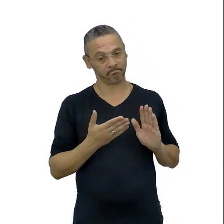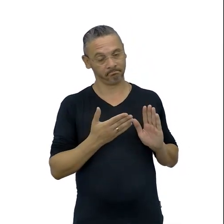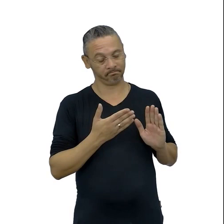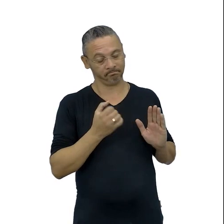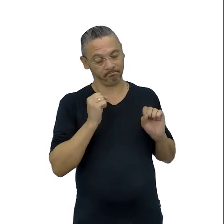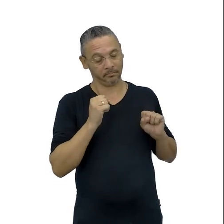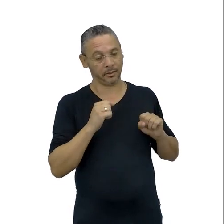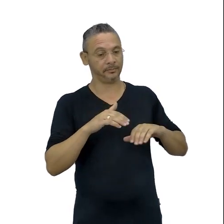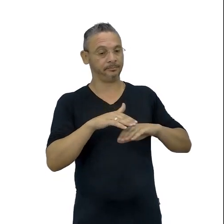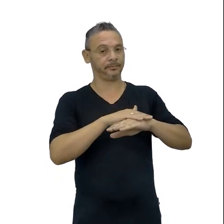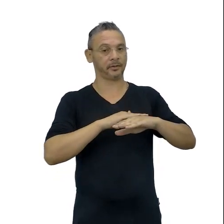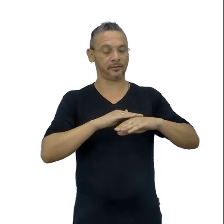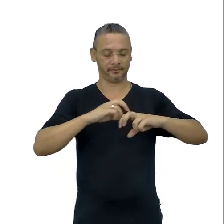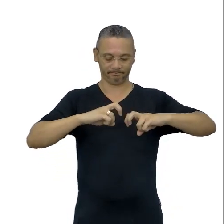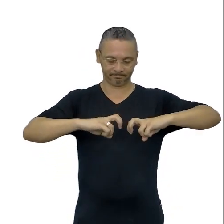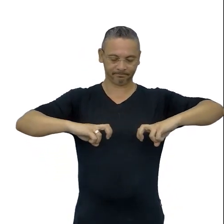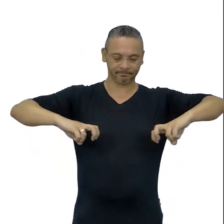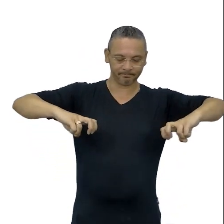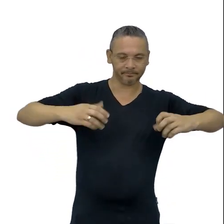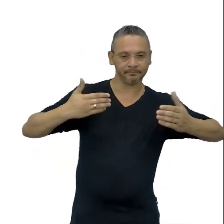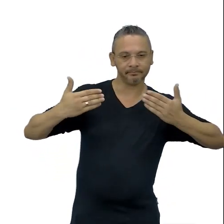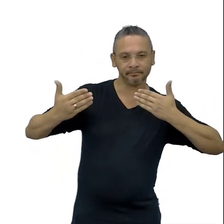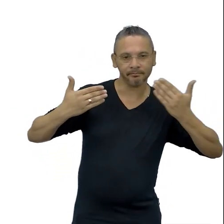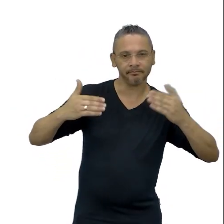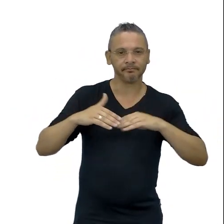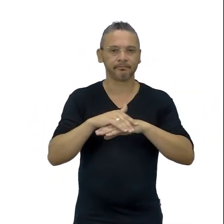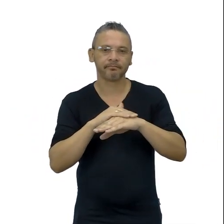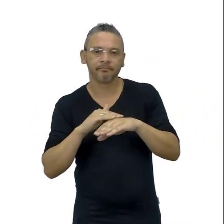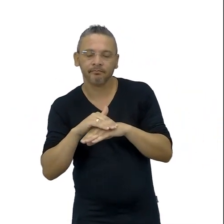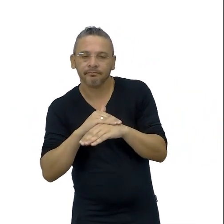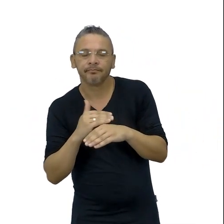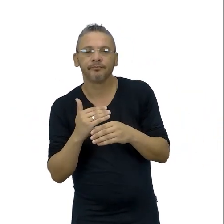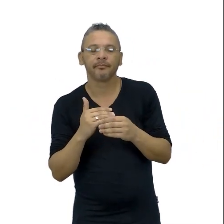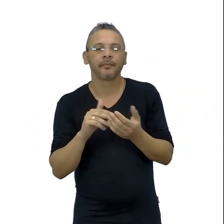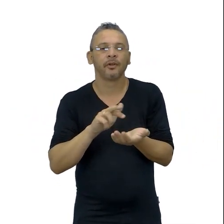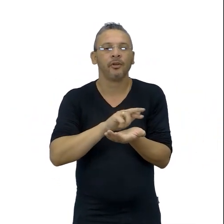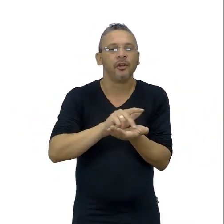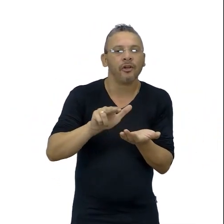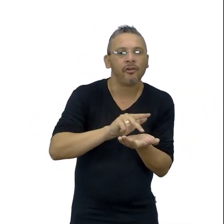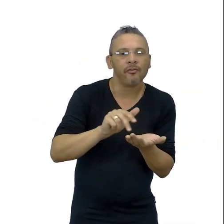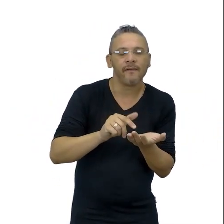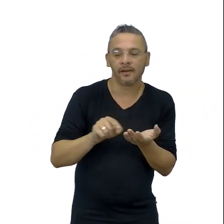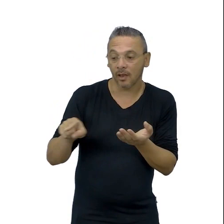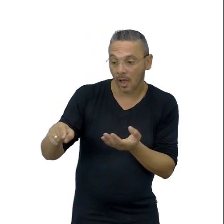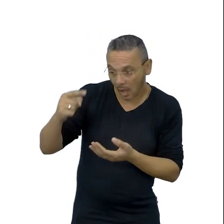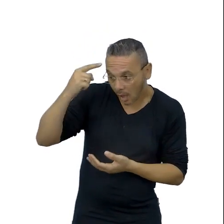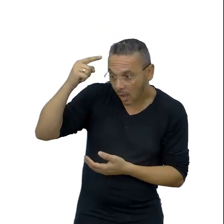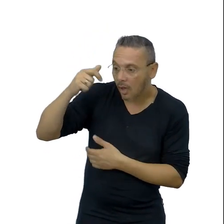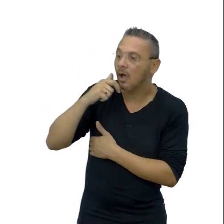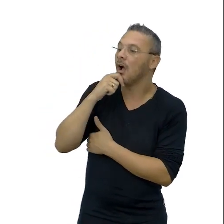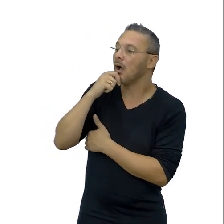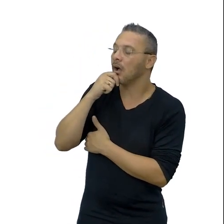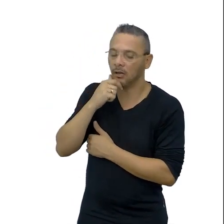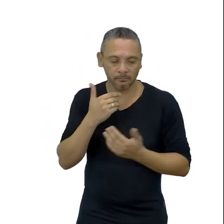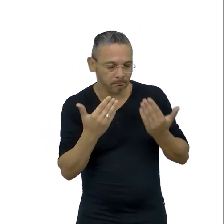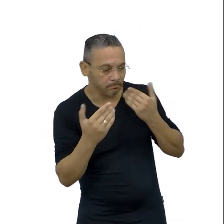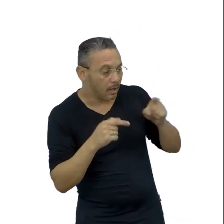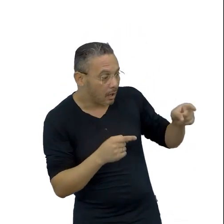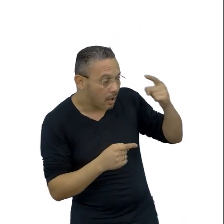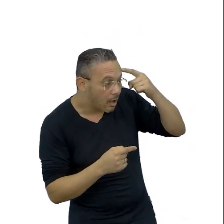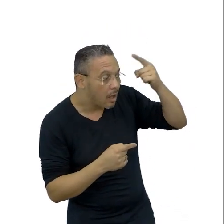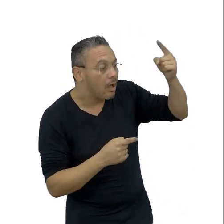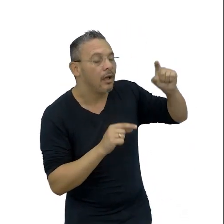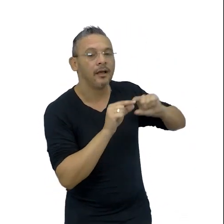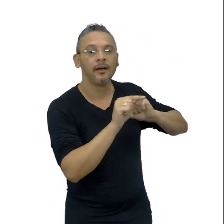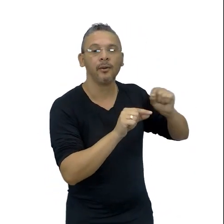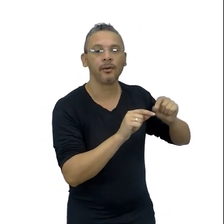de conversa que tragam esses diferentes conhecimentos sobre o tema, em que os alunos